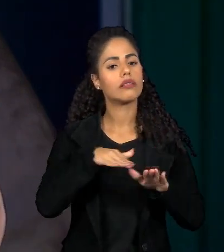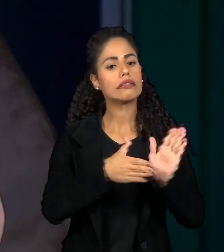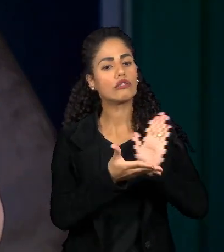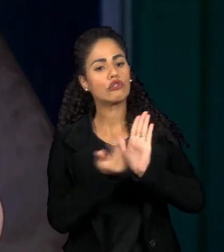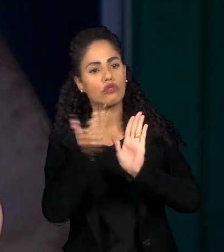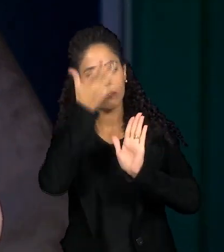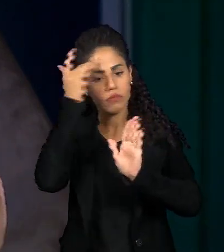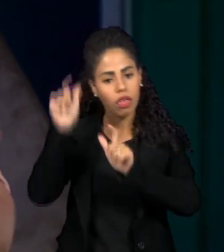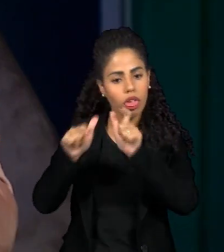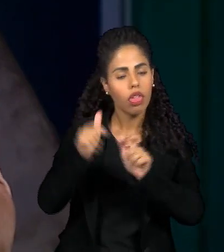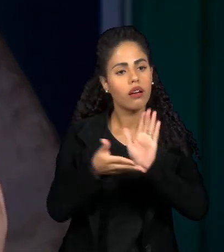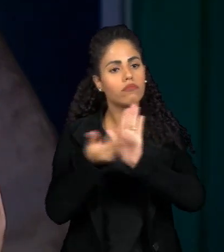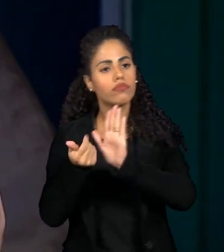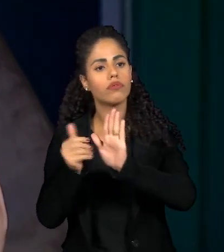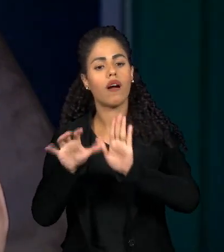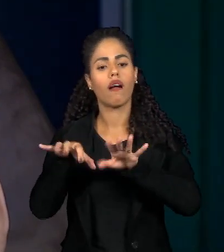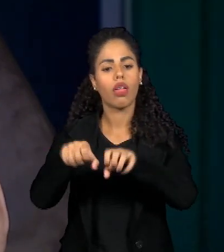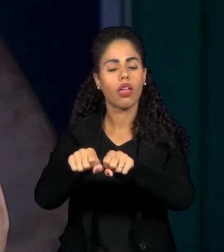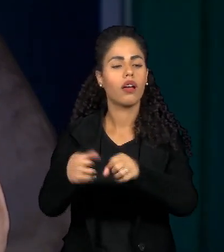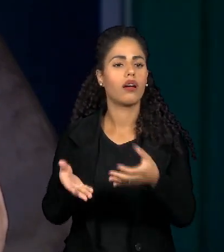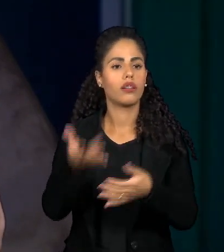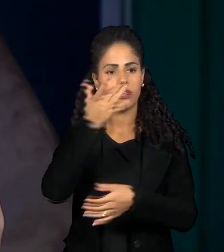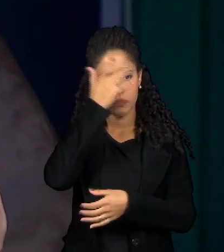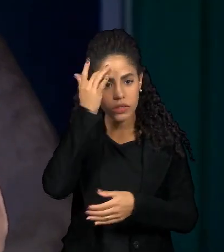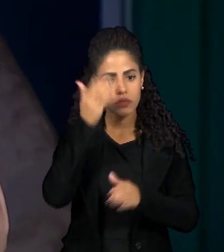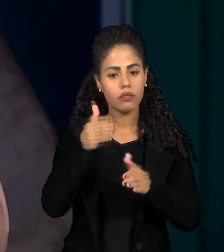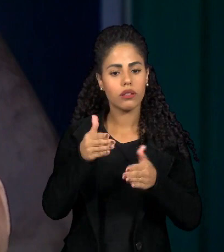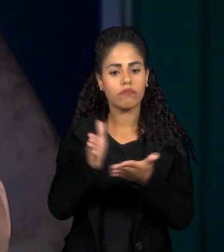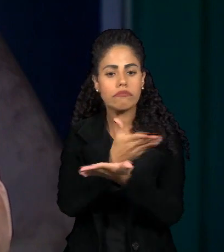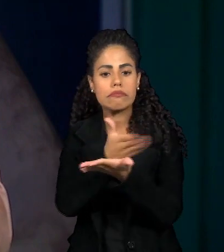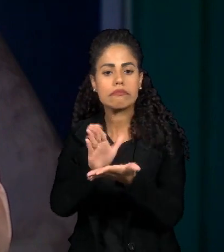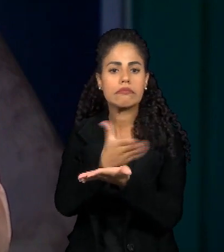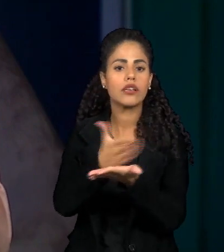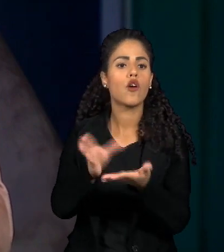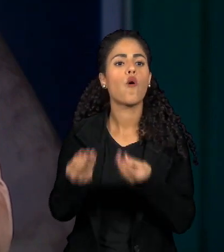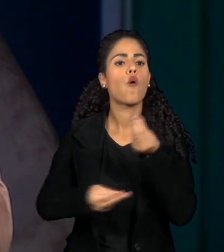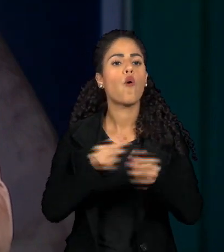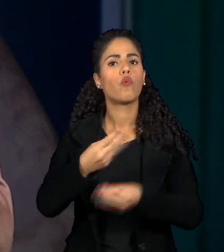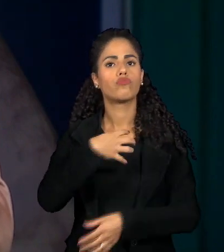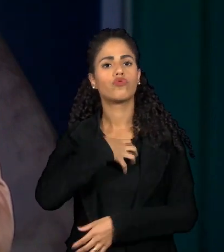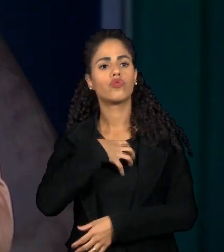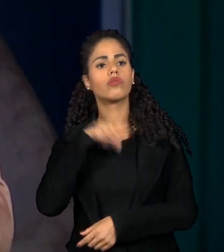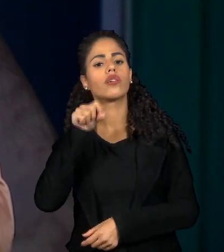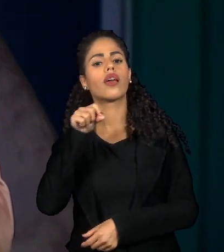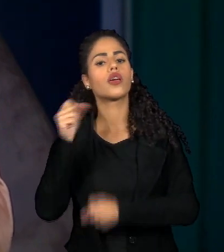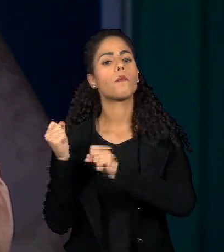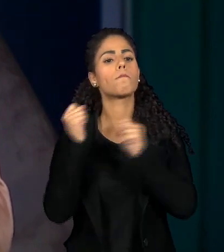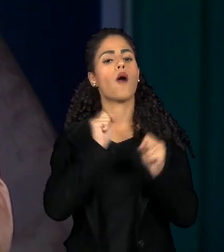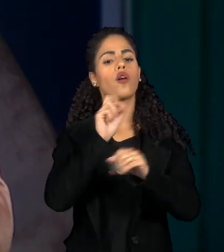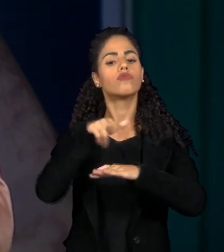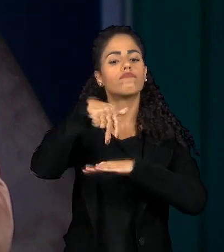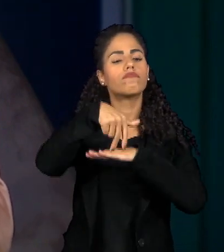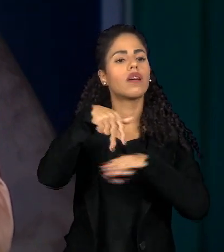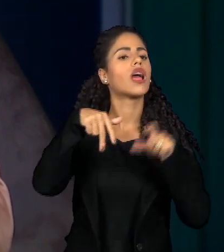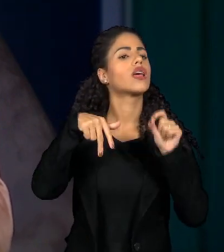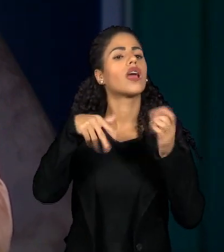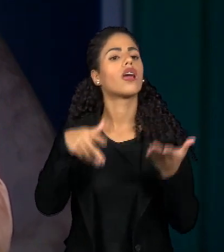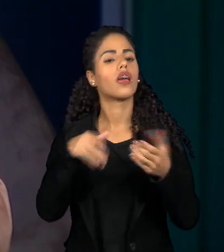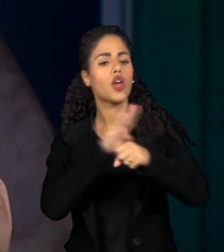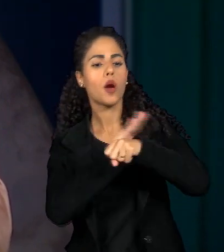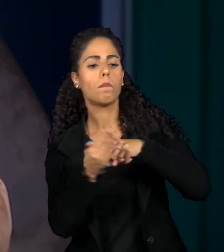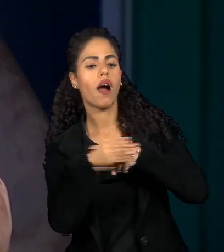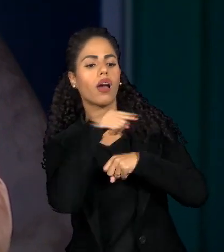se apropria, ou não deixa que os outros entrem, ou até define da mesma maneira quem é que pode estar em determinado bairro,